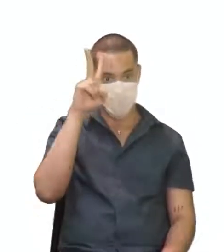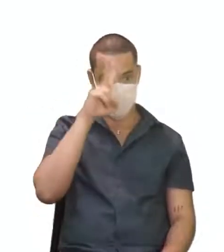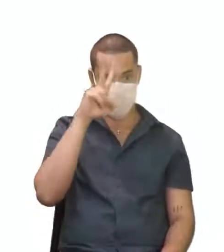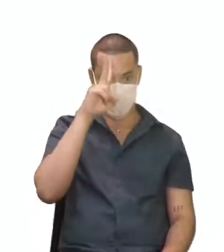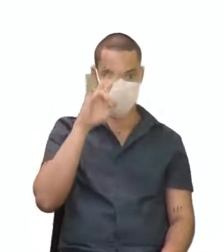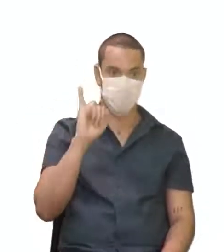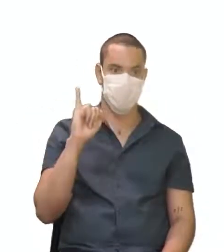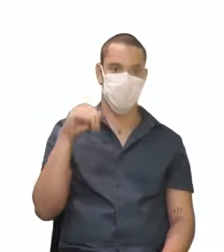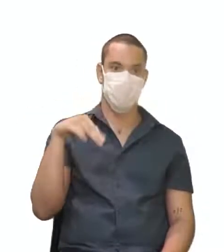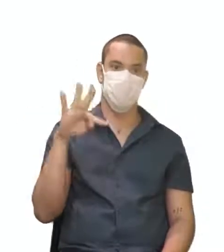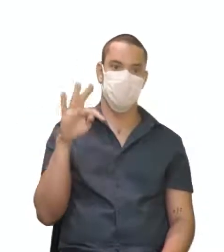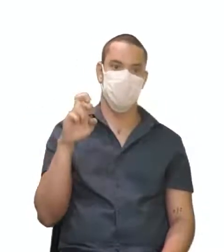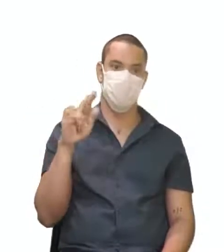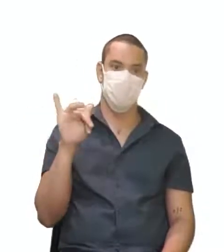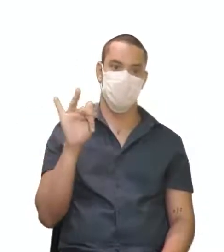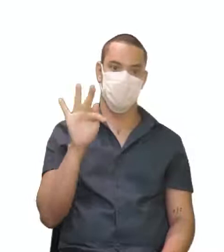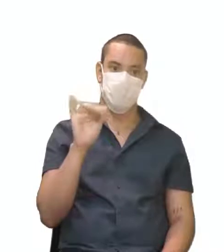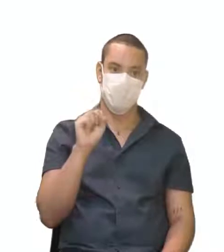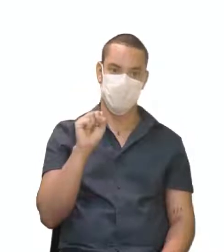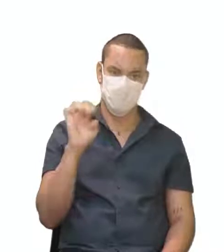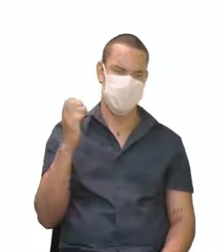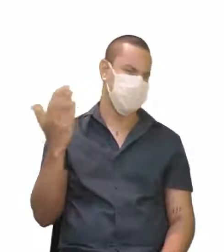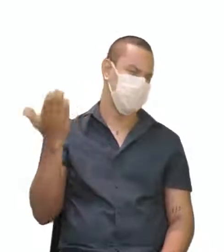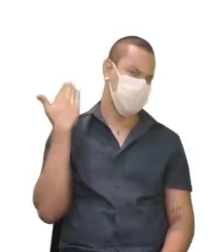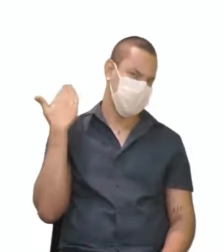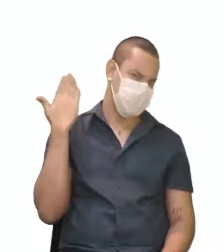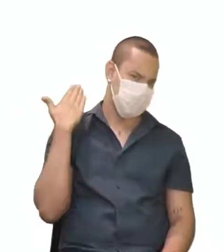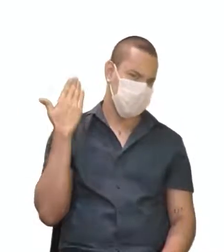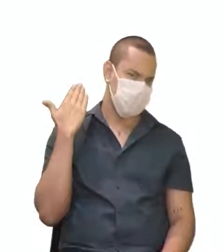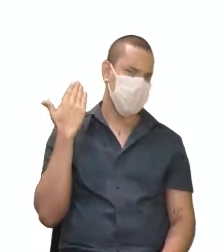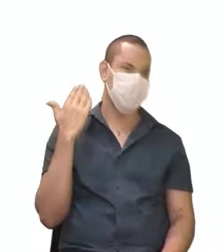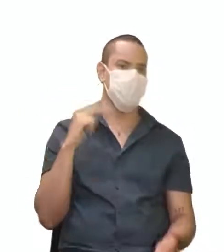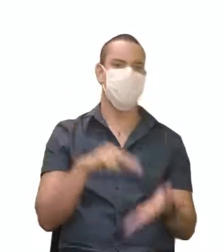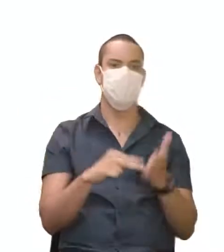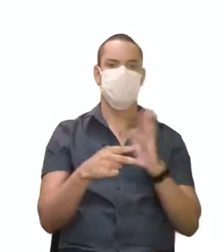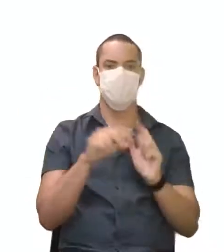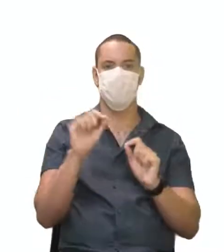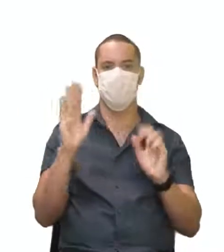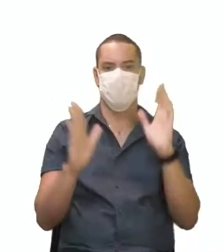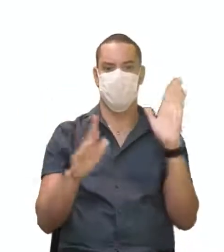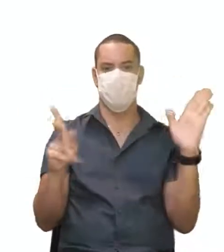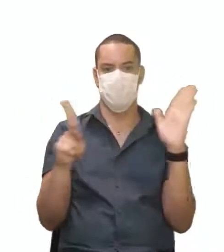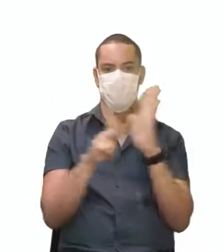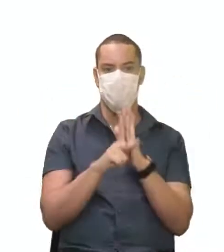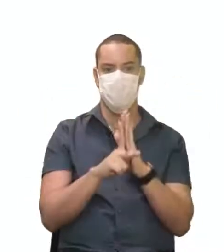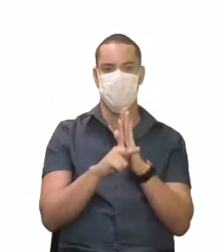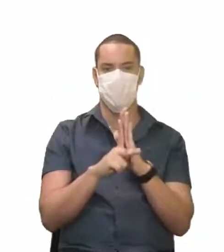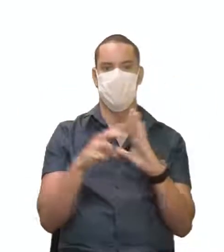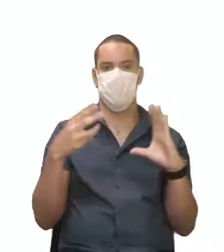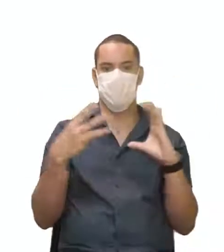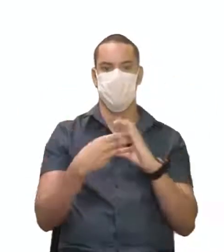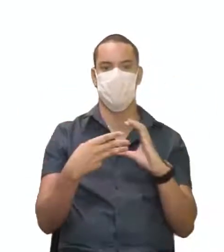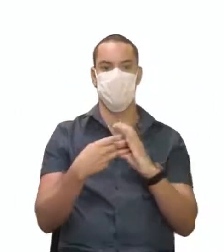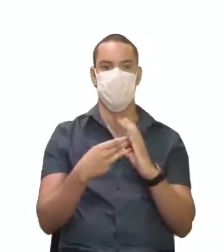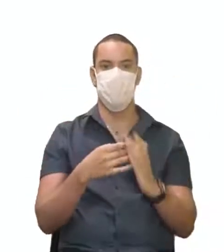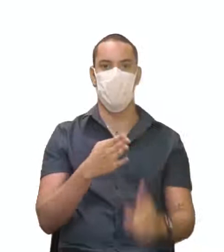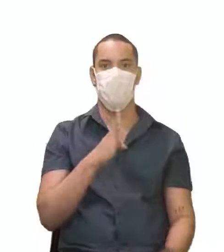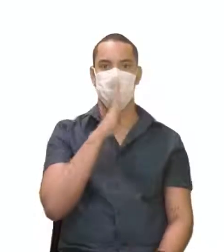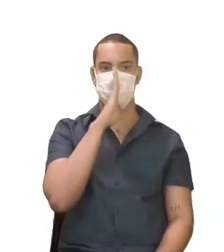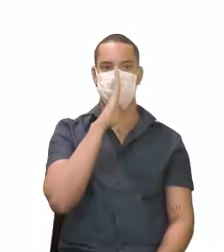intéfase? Lembro, prof. A intéfase é aquele período que a célula está